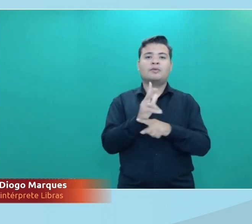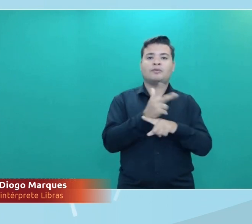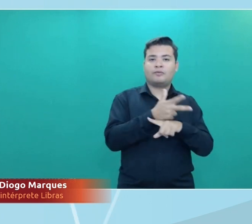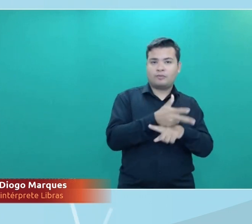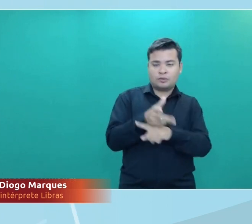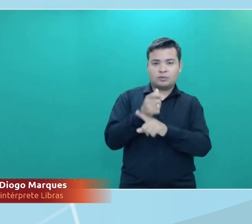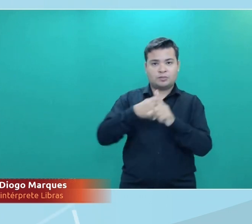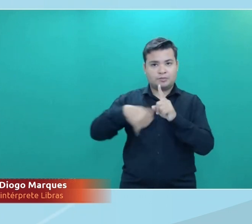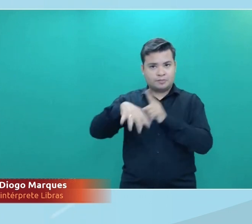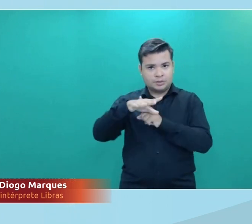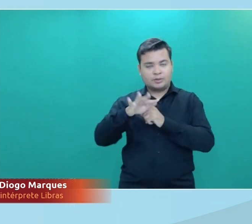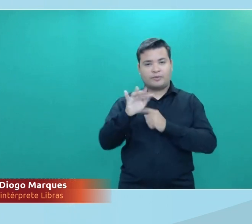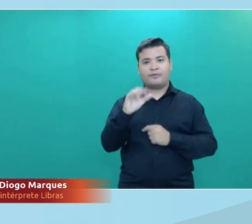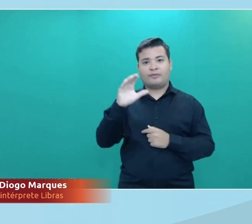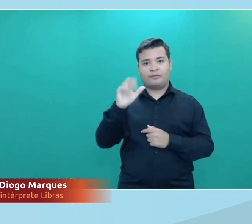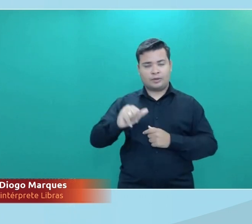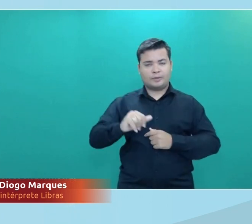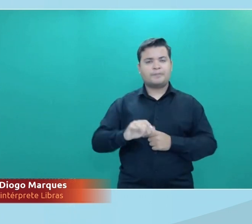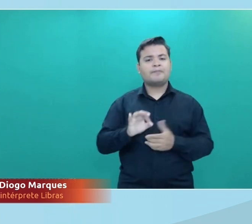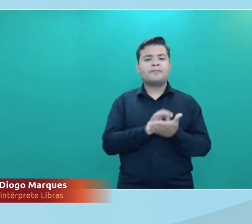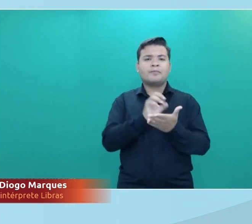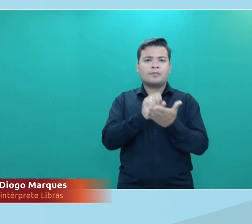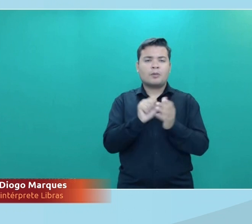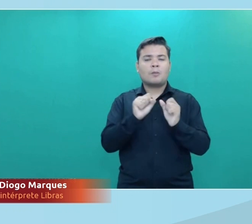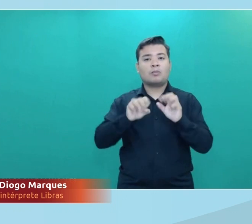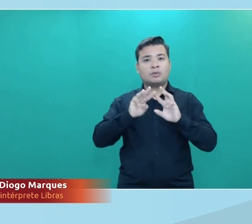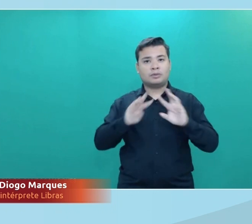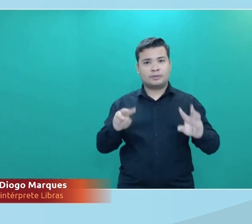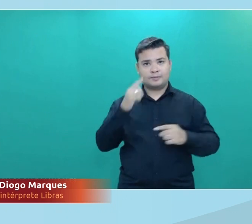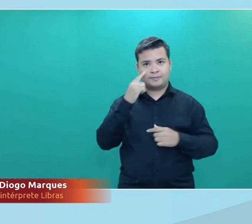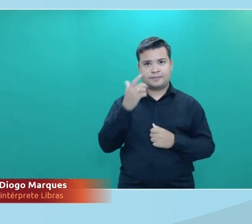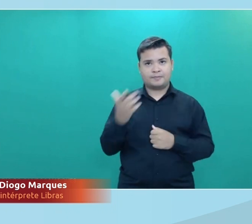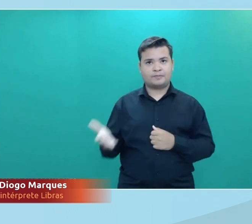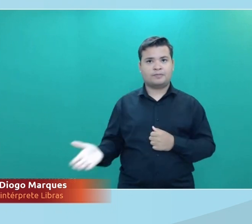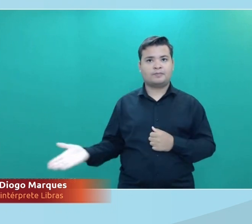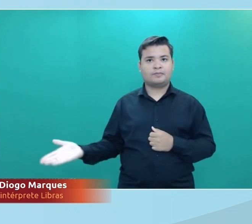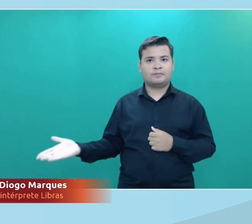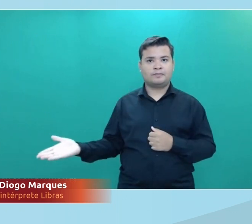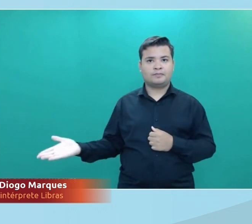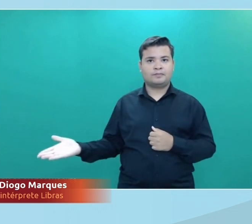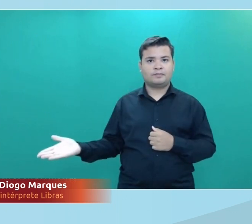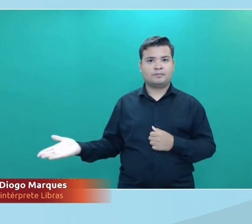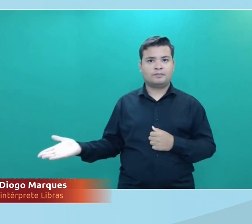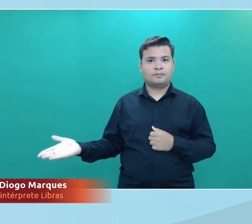ser feitas pelo site que aparece aqui na tela, fica.go.gov.br,